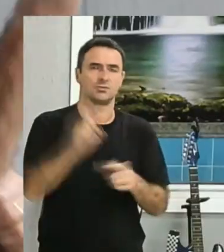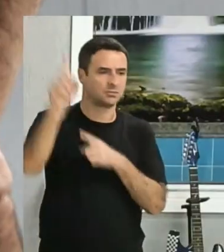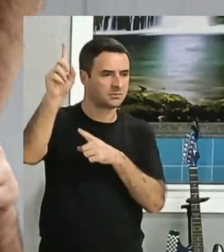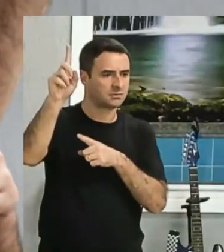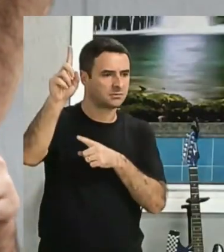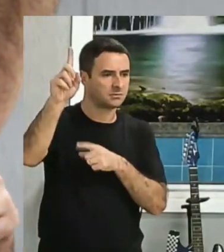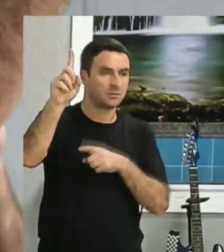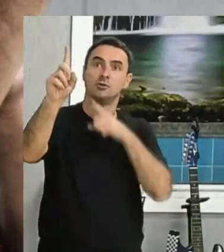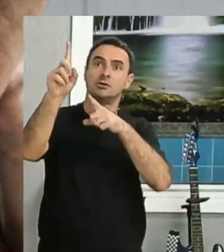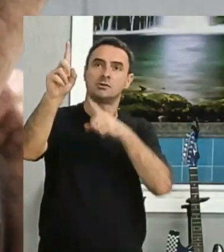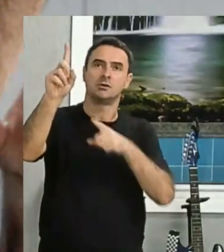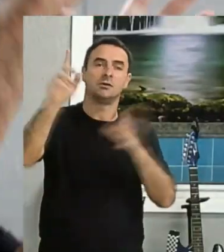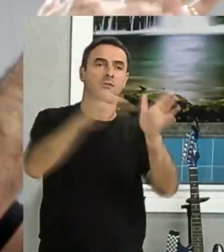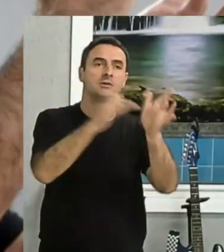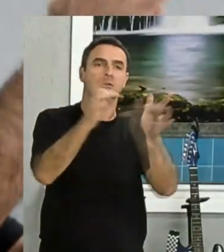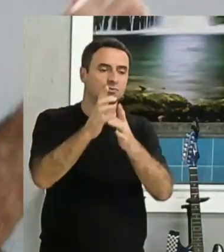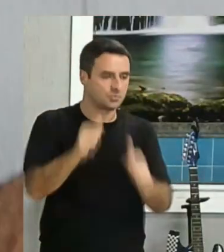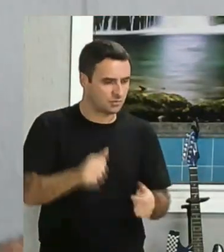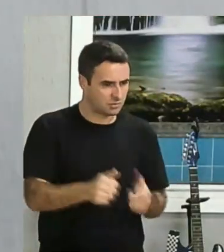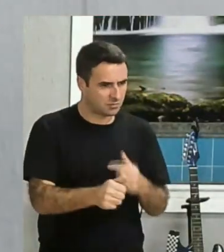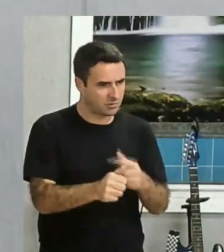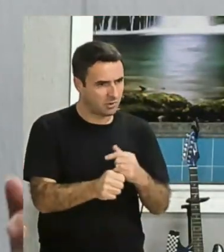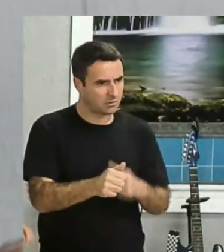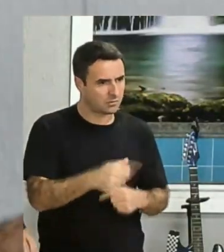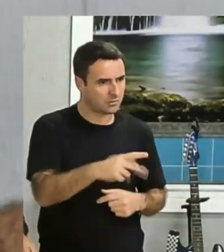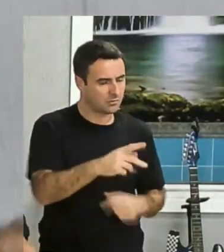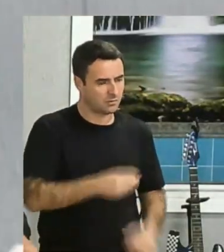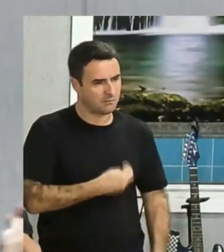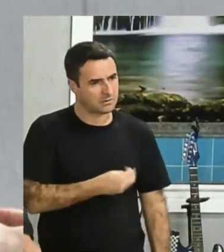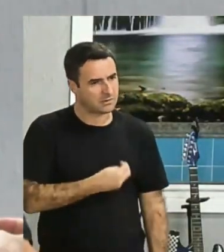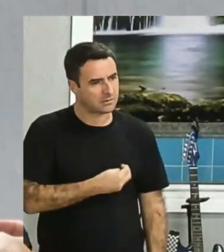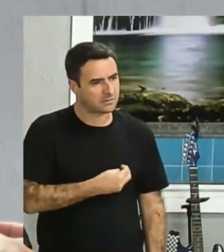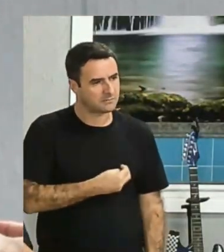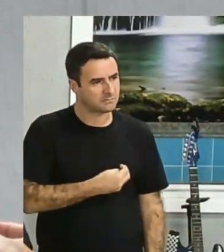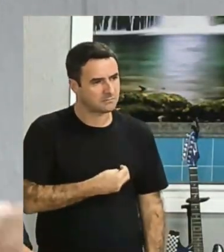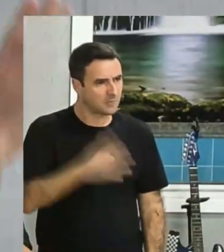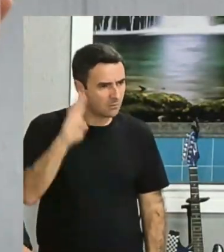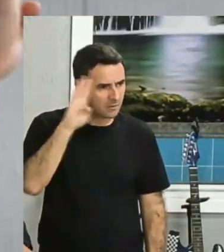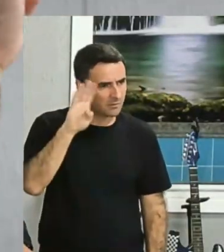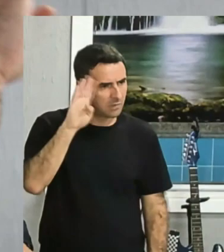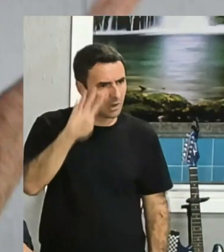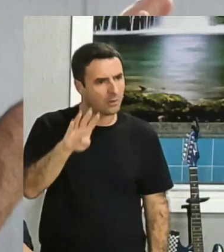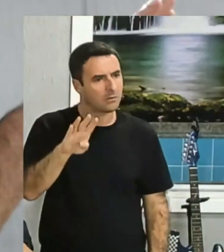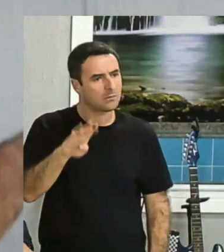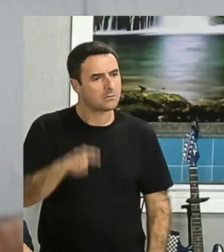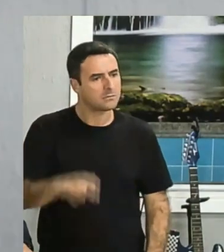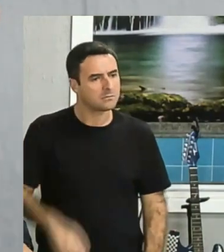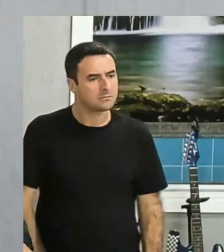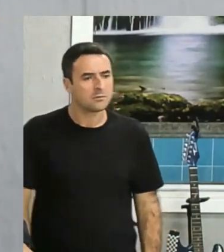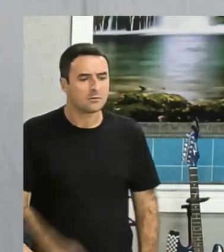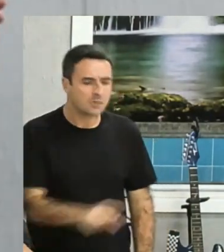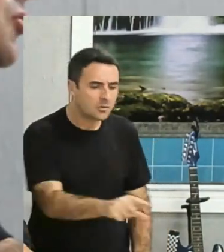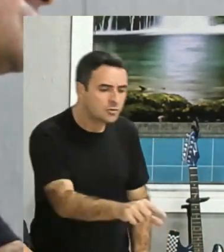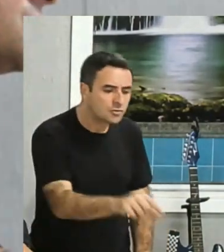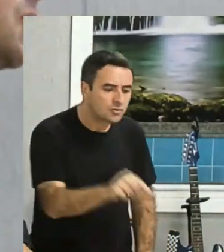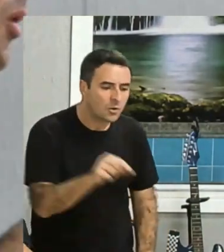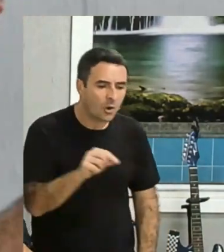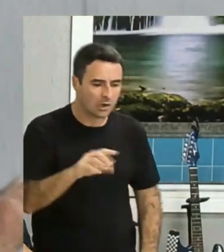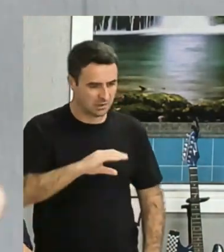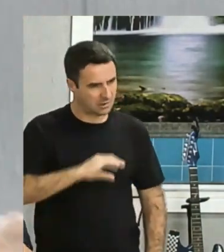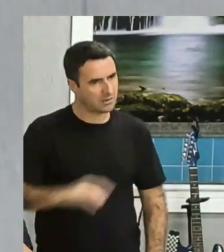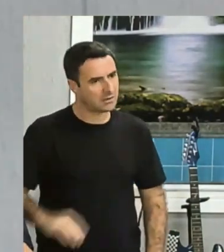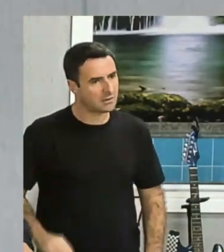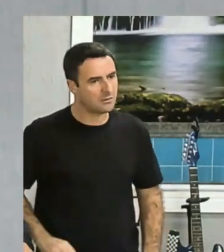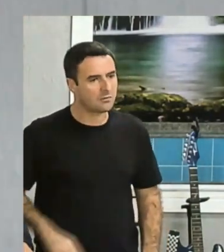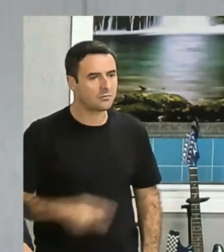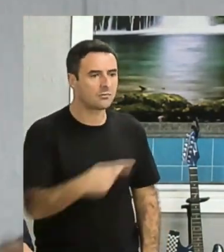sua vida? Você tem procurado exaltar a Cristo nas suas escolhas diárias? Cristo